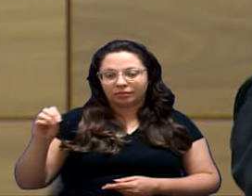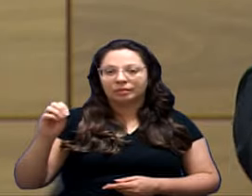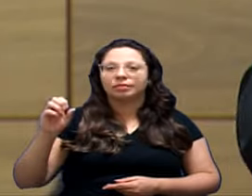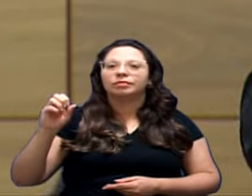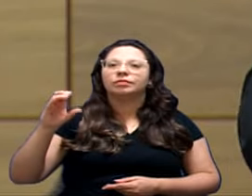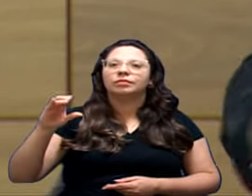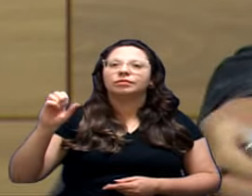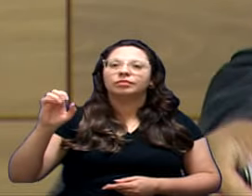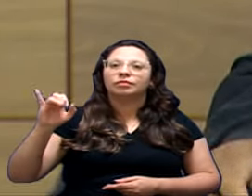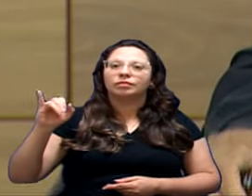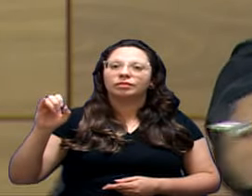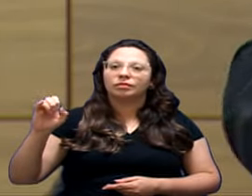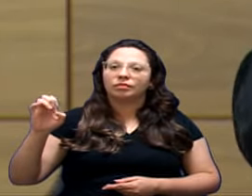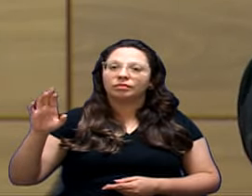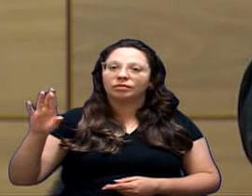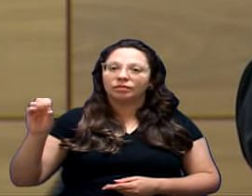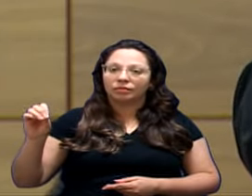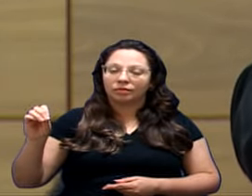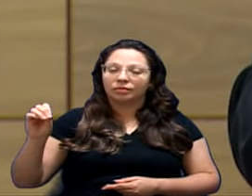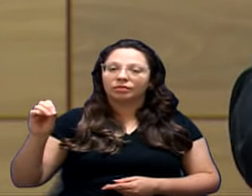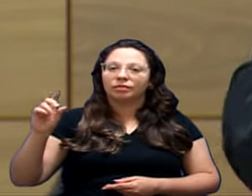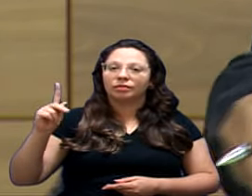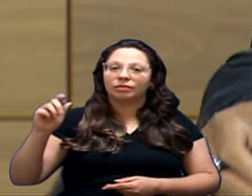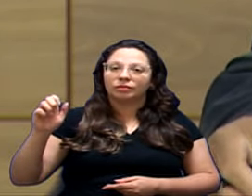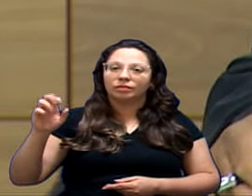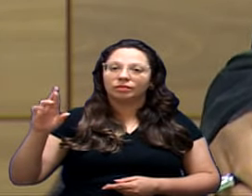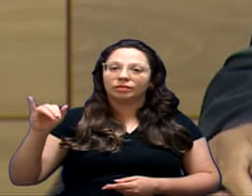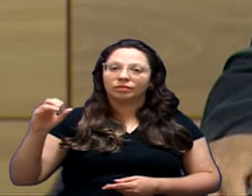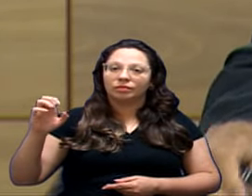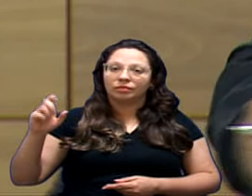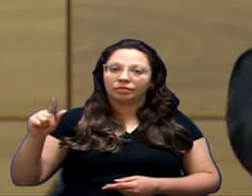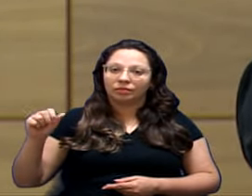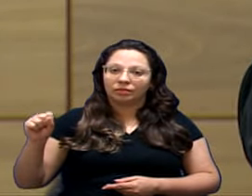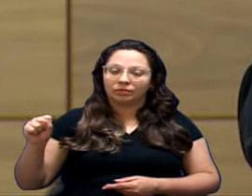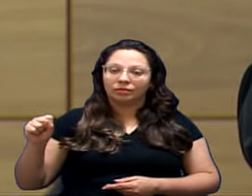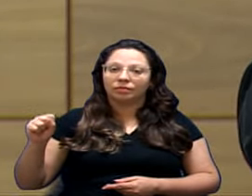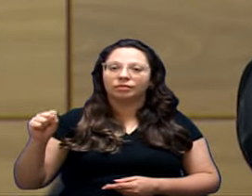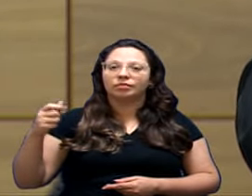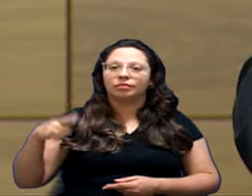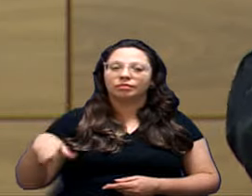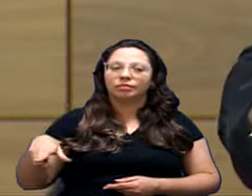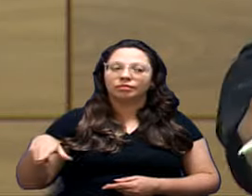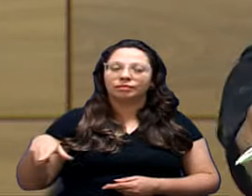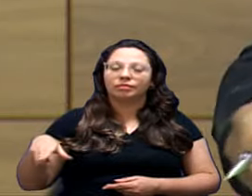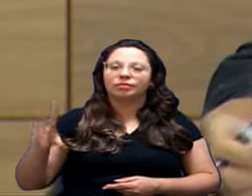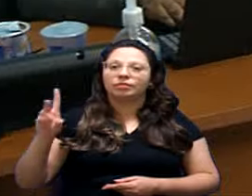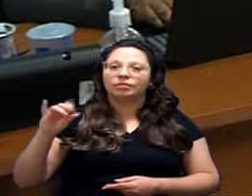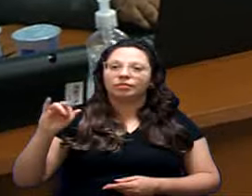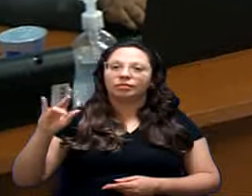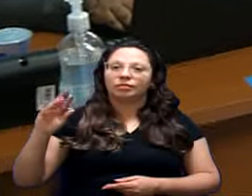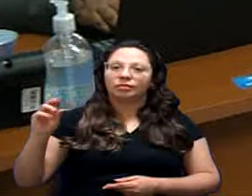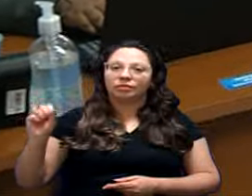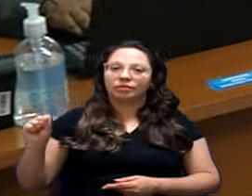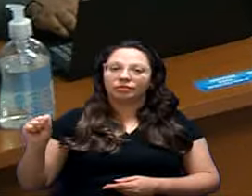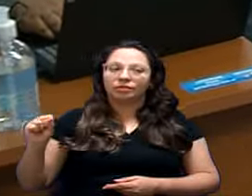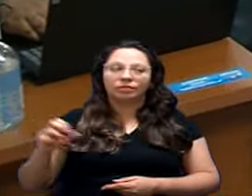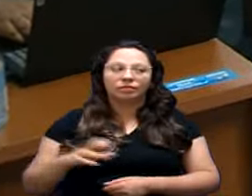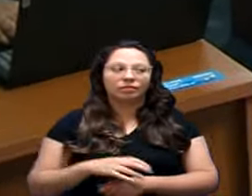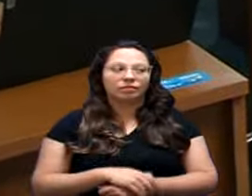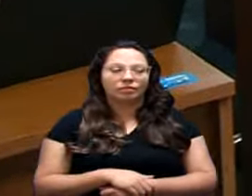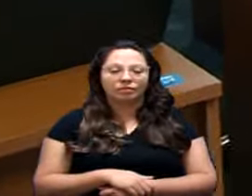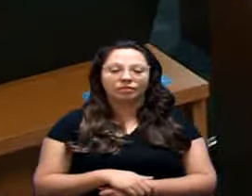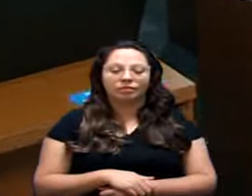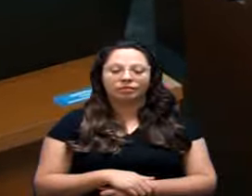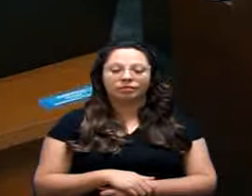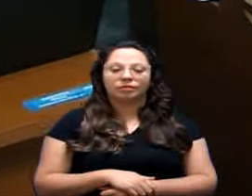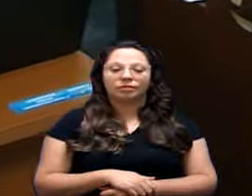Cícero João vereador Vereador Vinícius